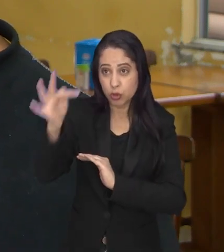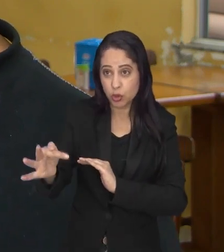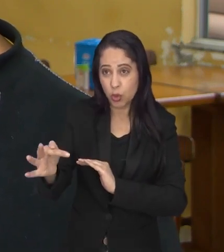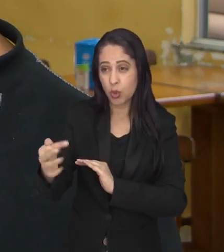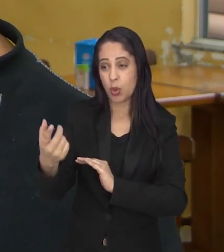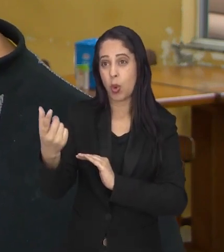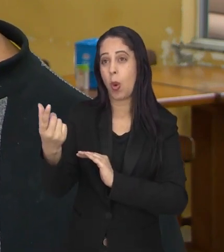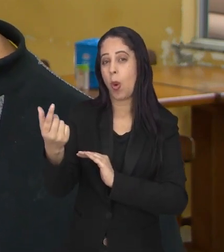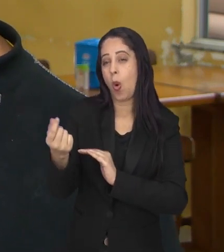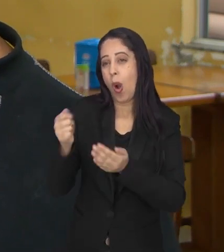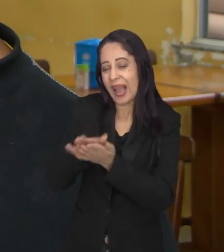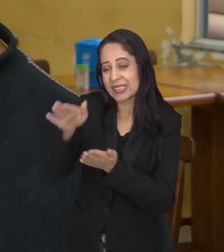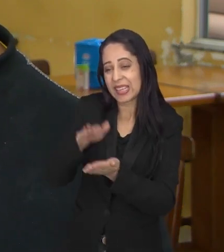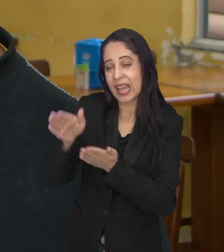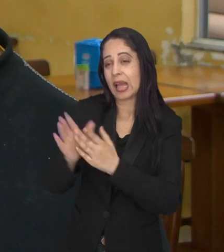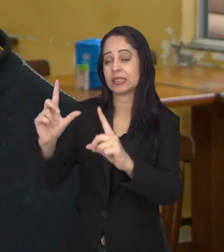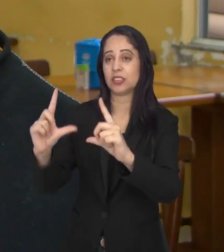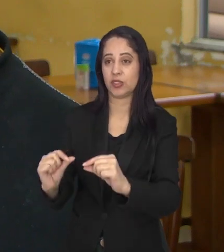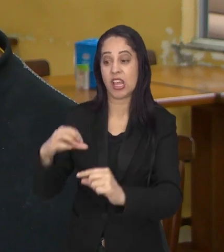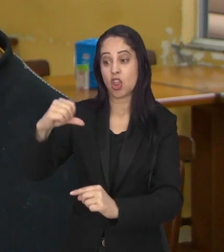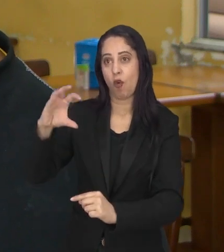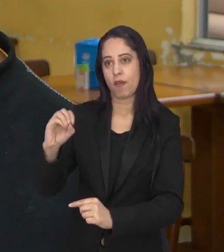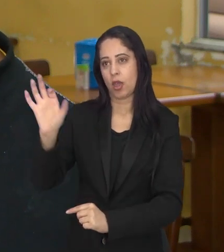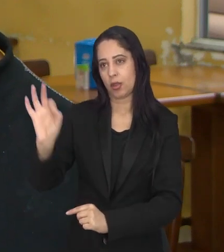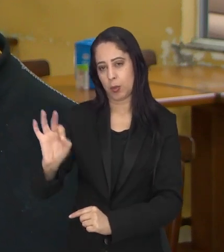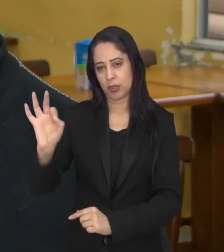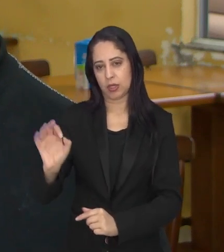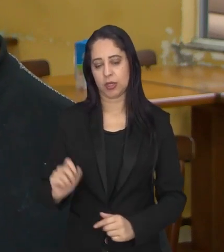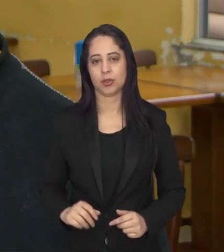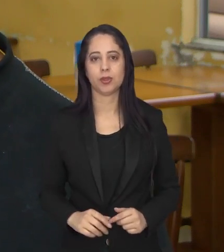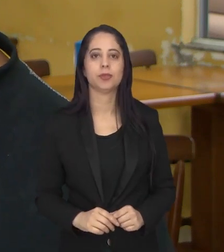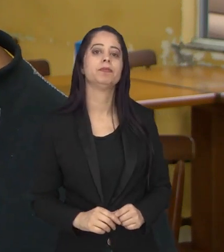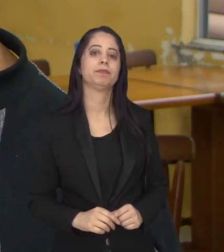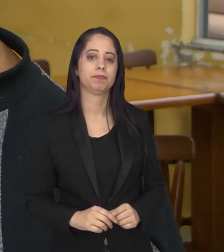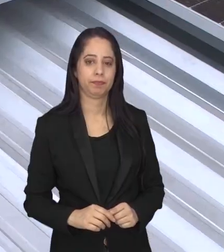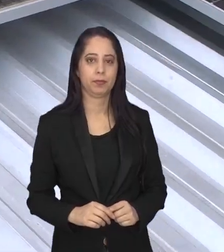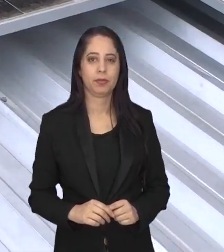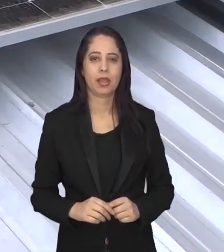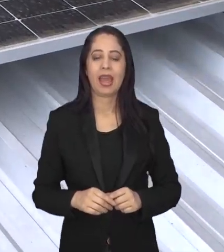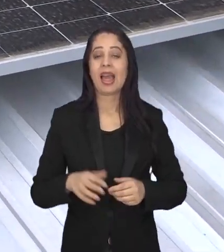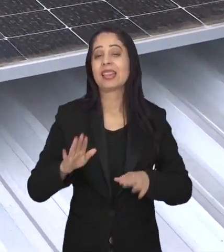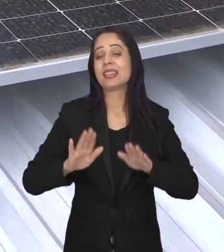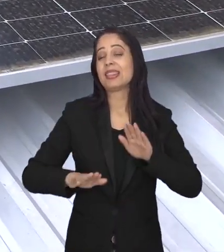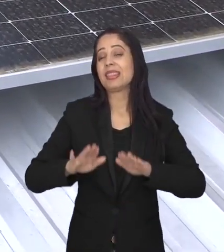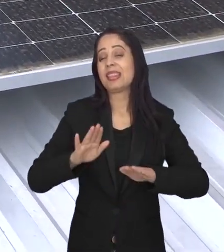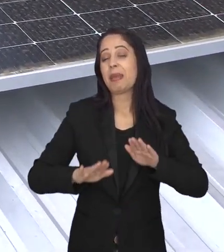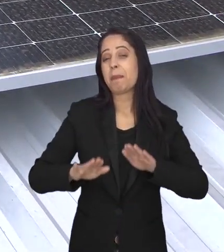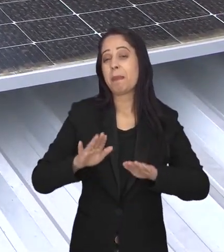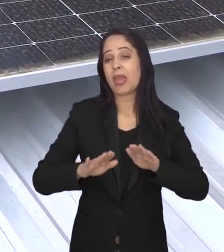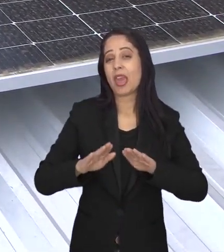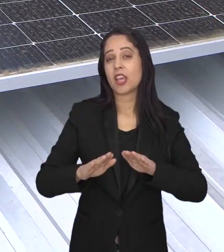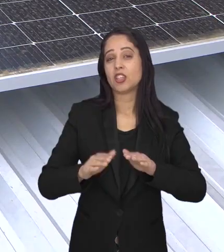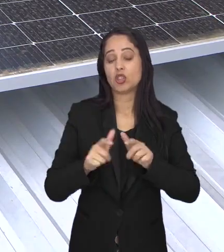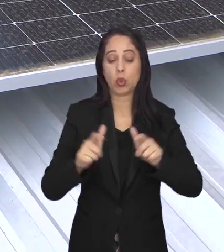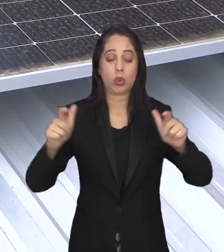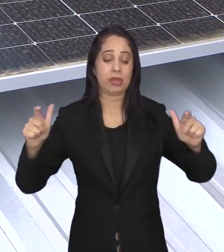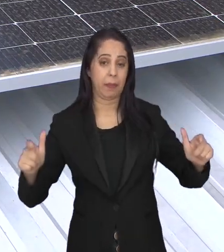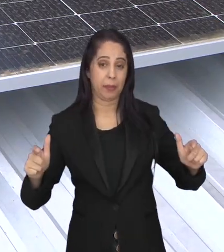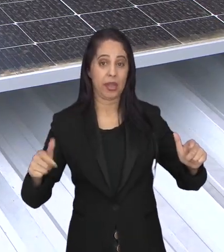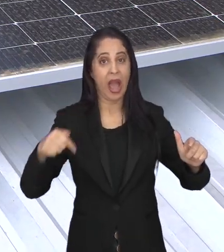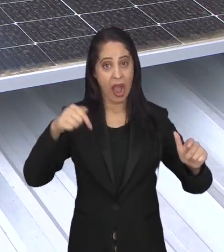deve mudar. Eles vão substituir a energia da distribuidora pela solar. O novo recurso já fazia parte dos planos há